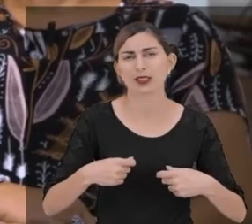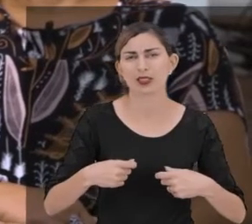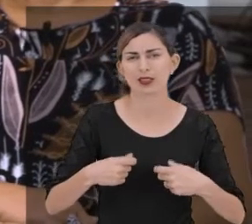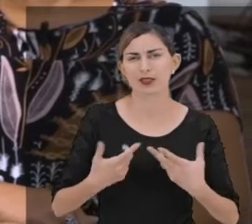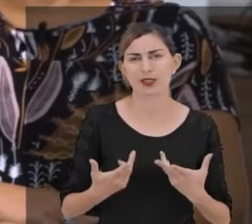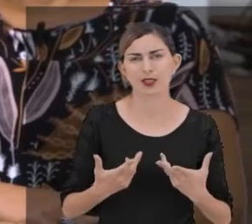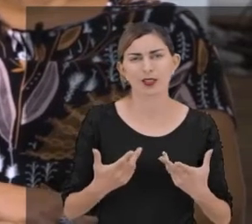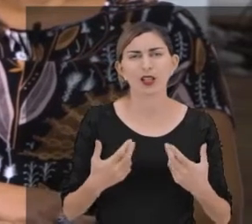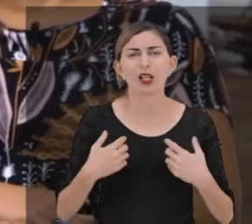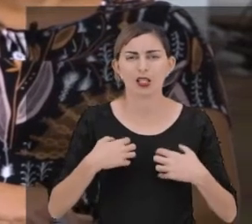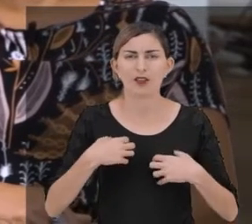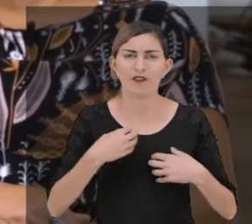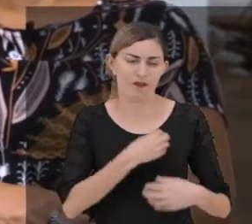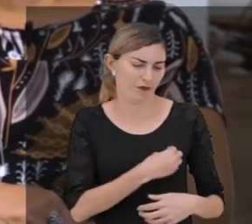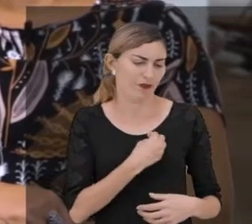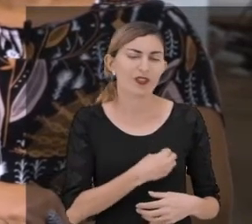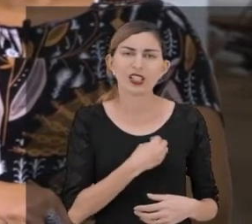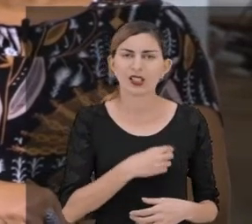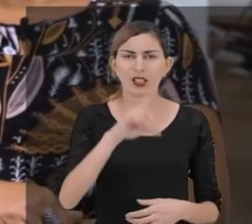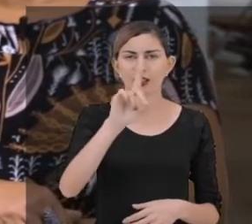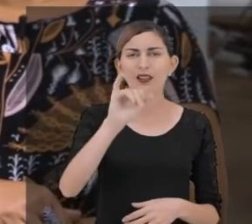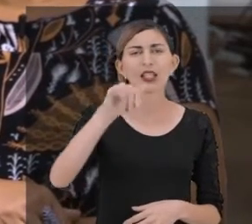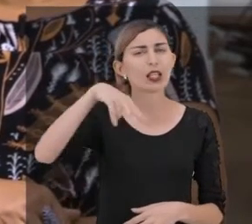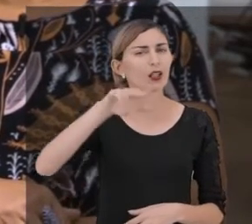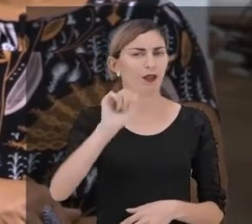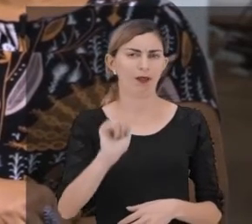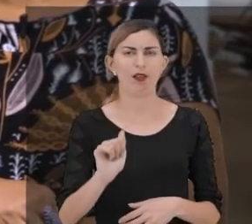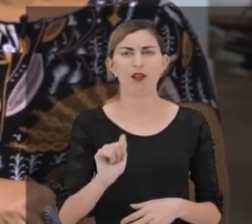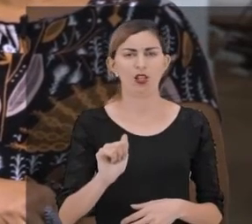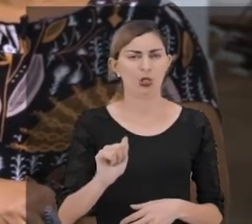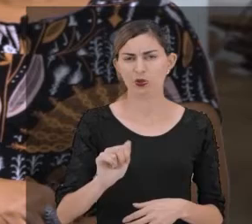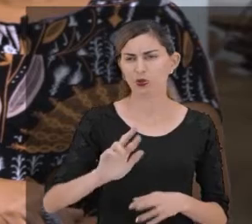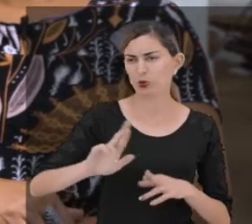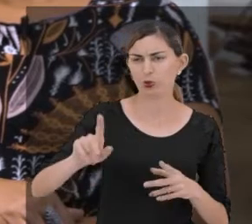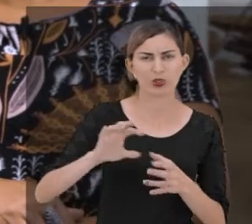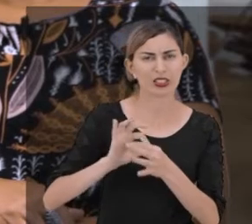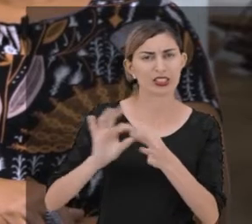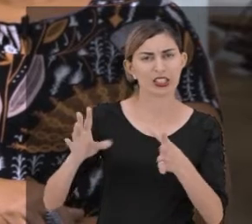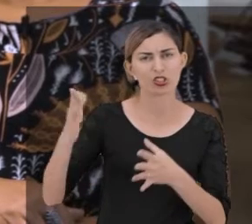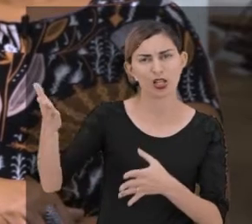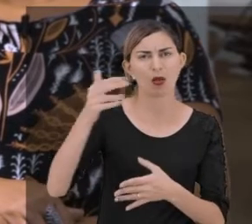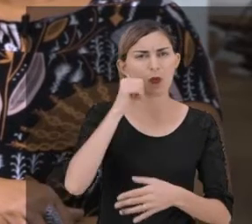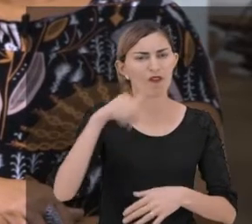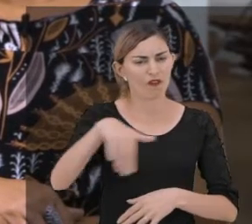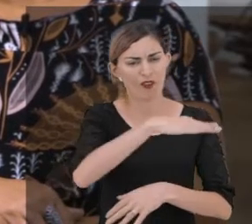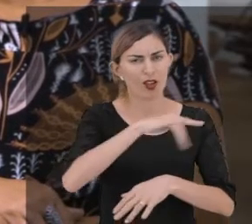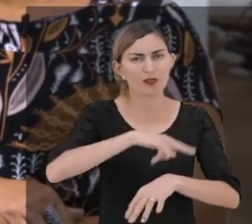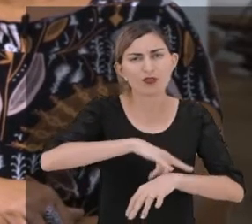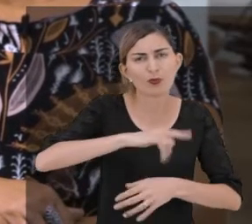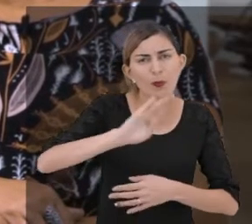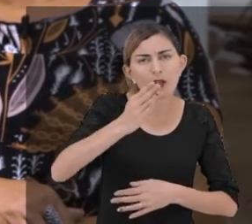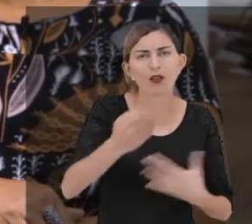ter condições de ter uma vida digna. E não era digno não deixar essa moça